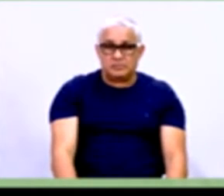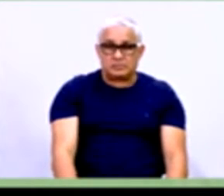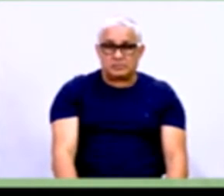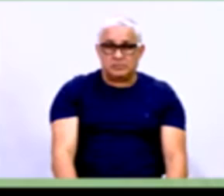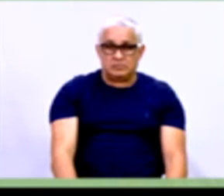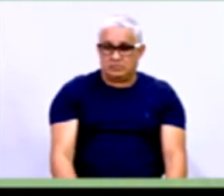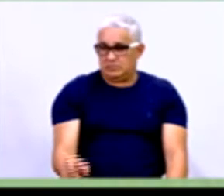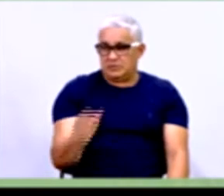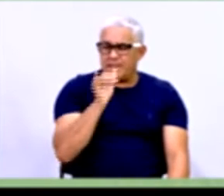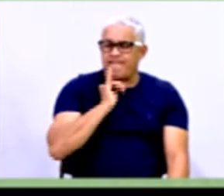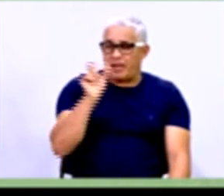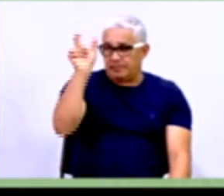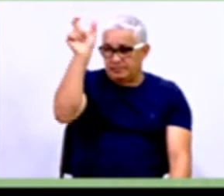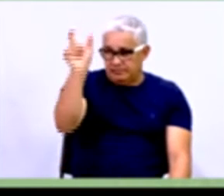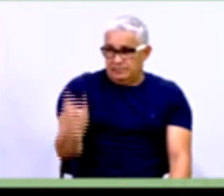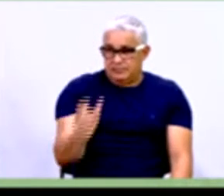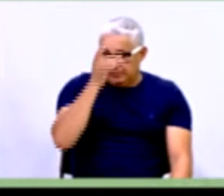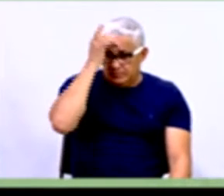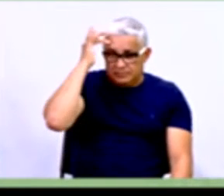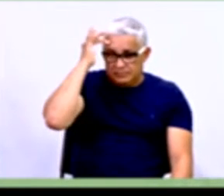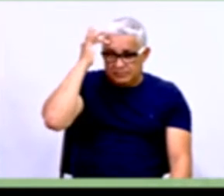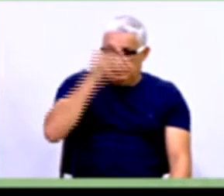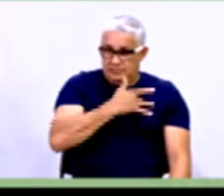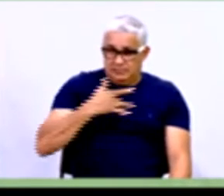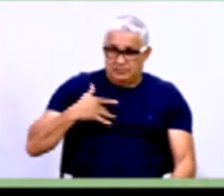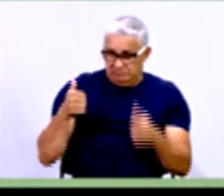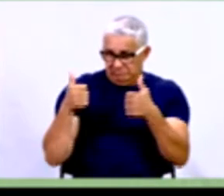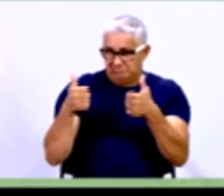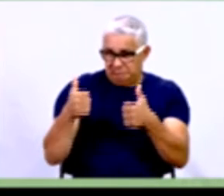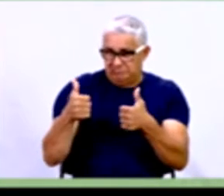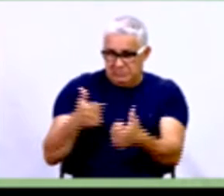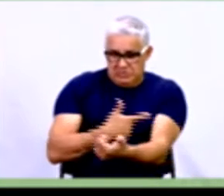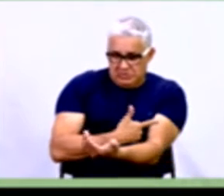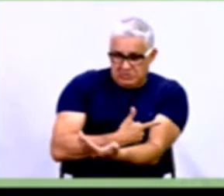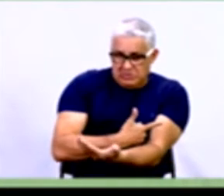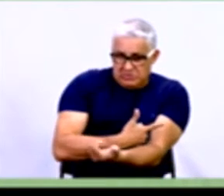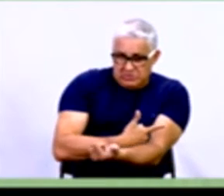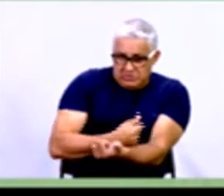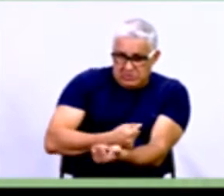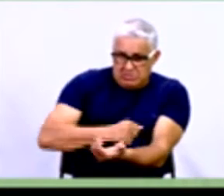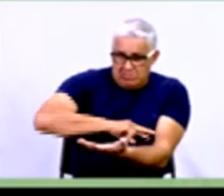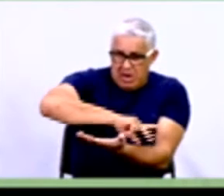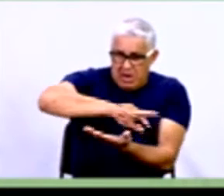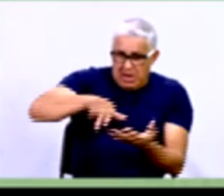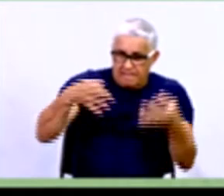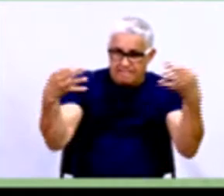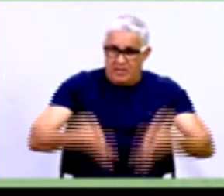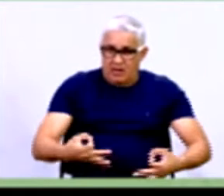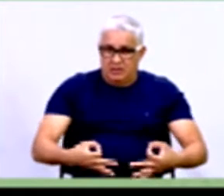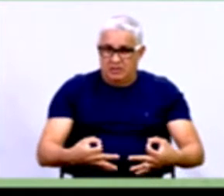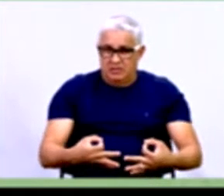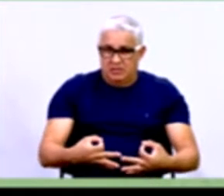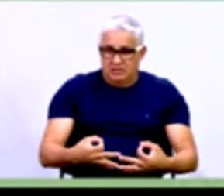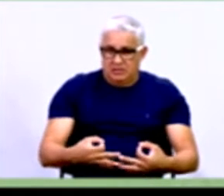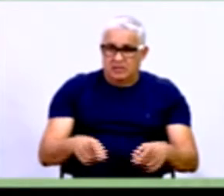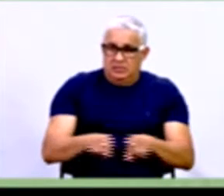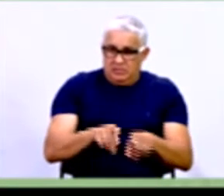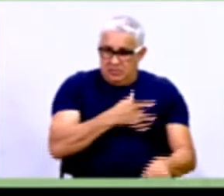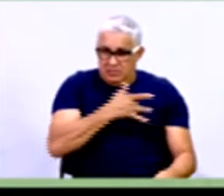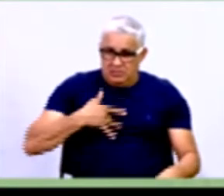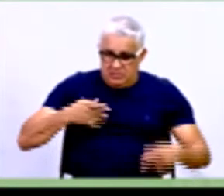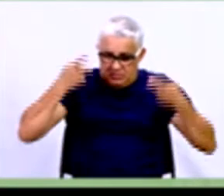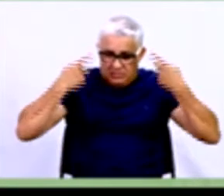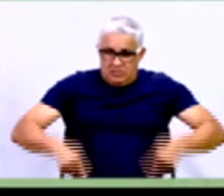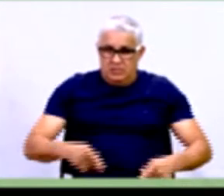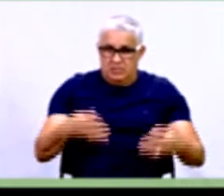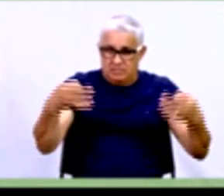Uma pessoa é considerada saudável só quando os exames dela estão perfeitos? Só quando a sua saúde física está perfeita?